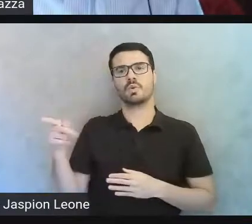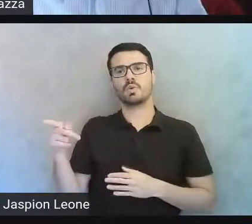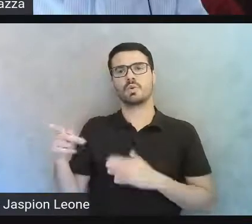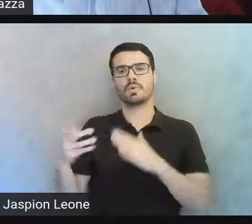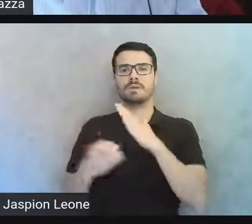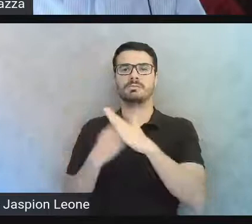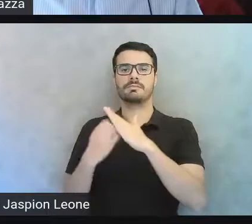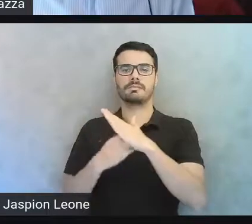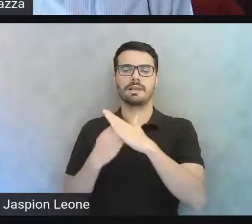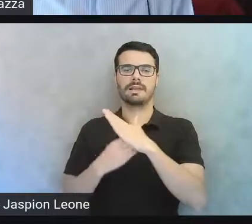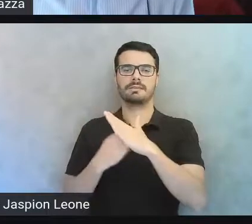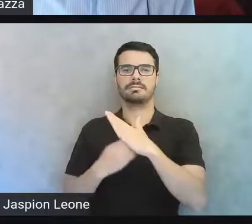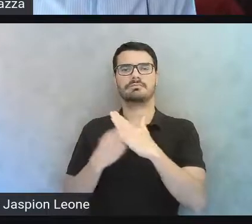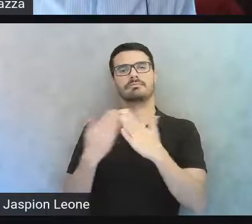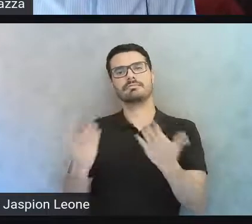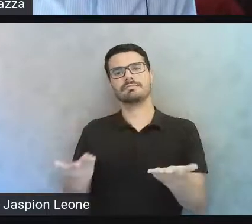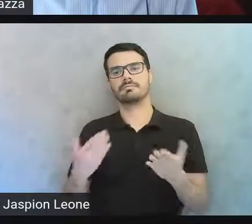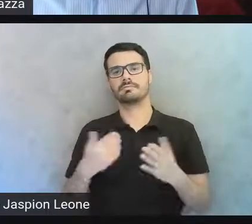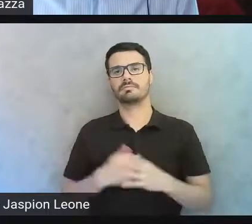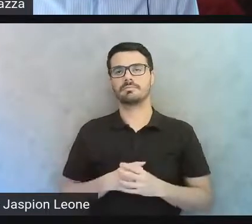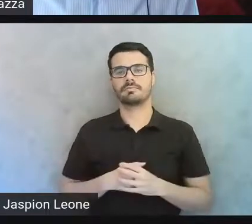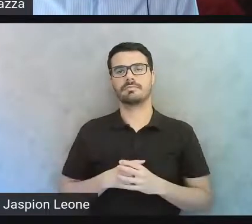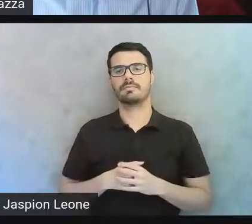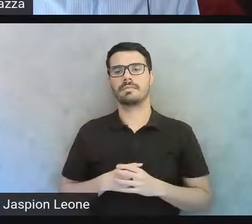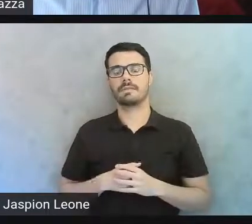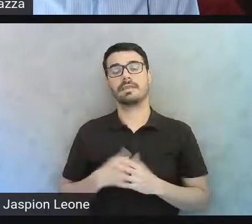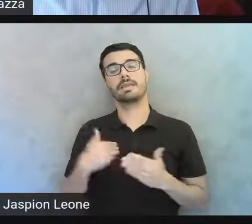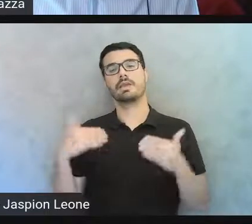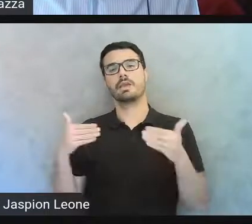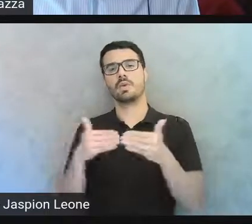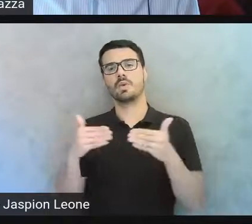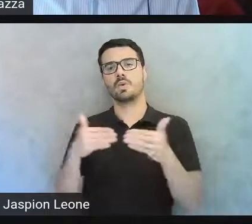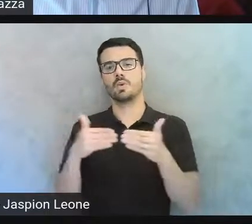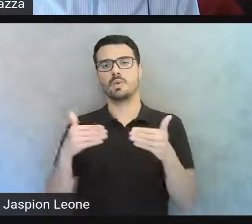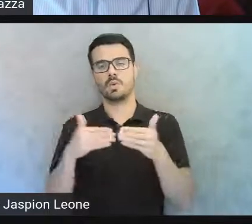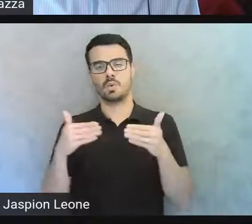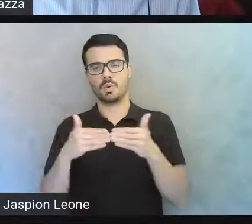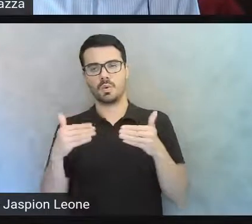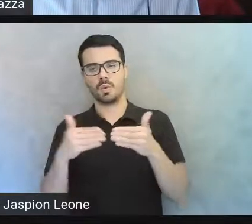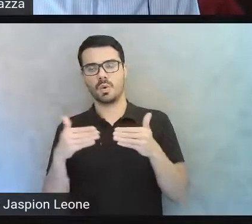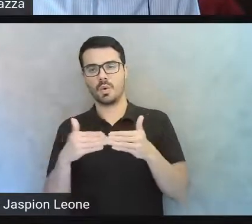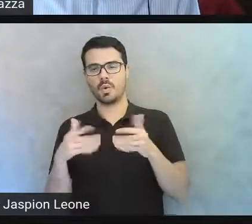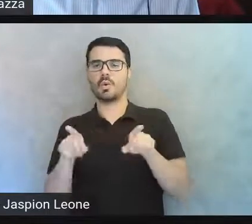parciais. Sim, eu concordo. É a minha impressão também.